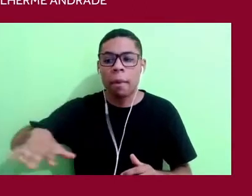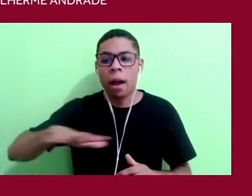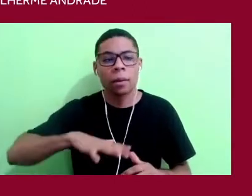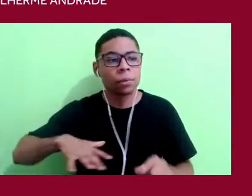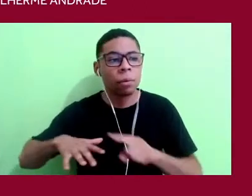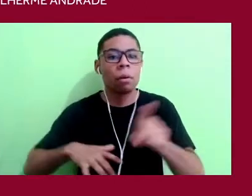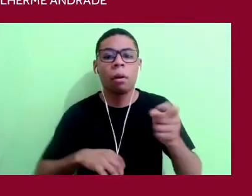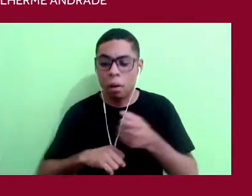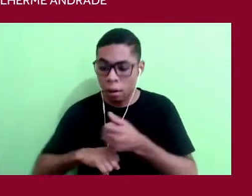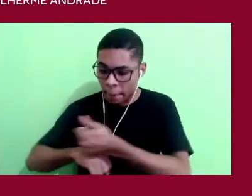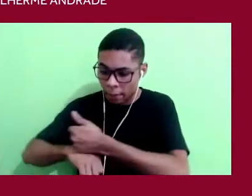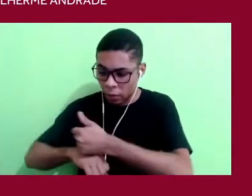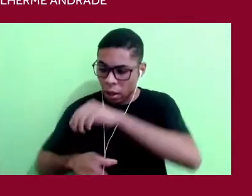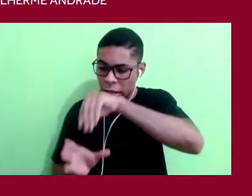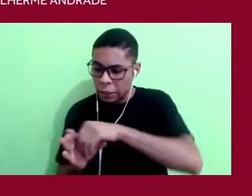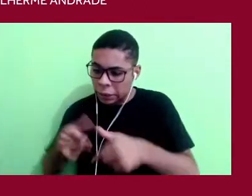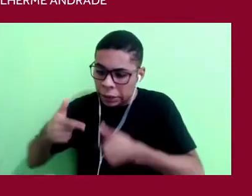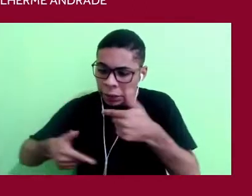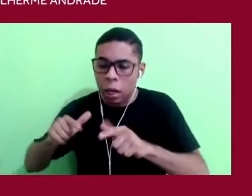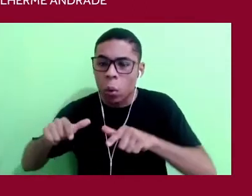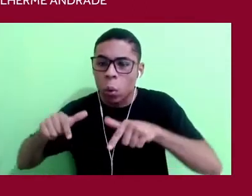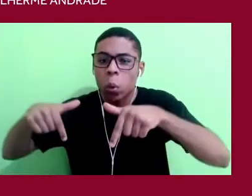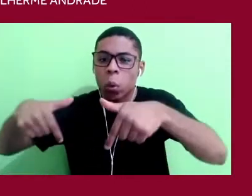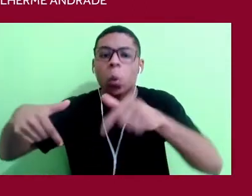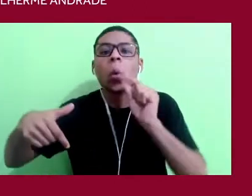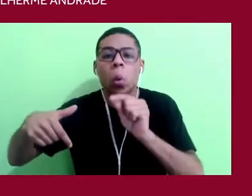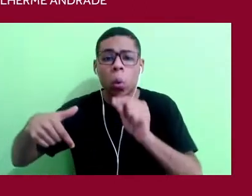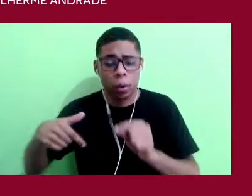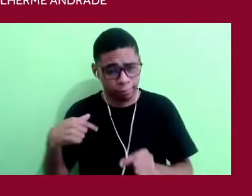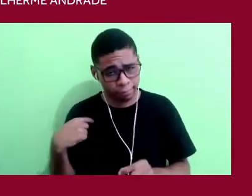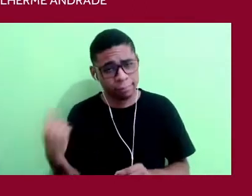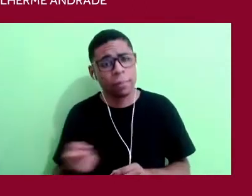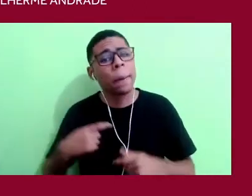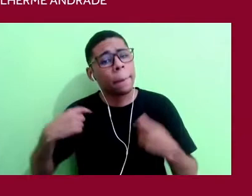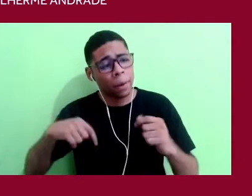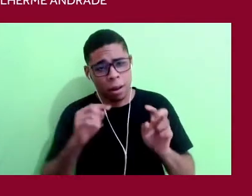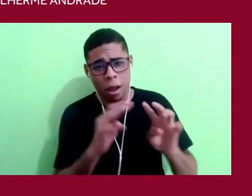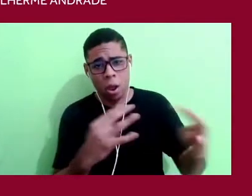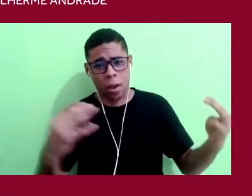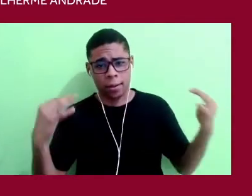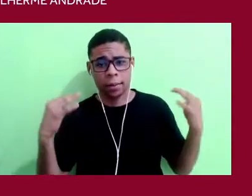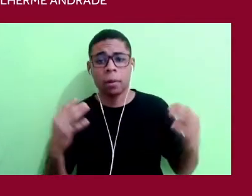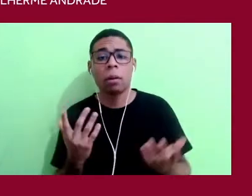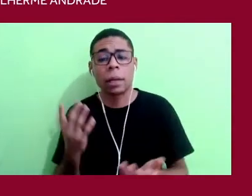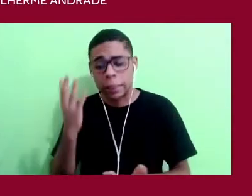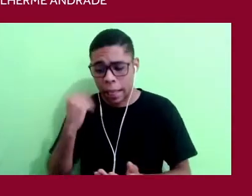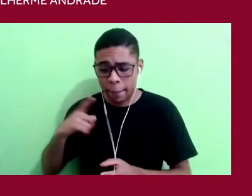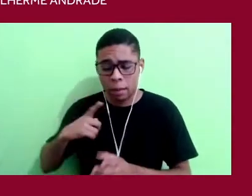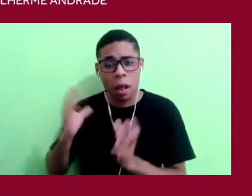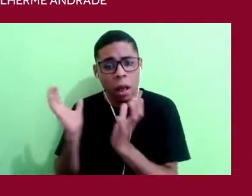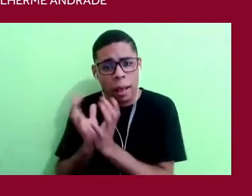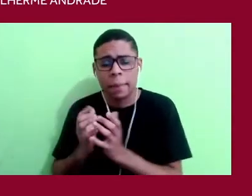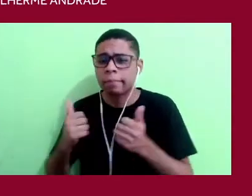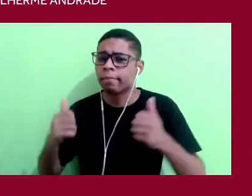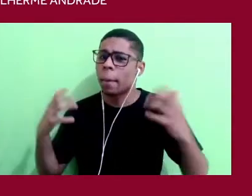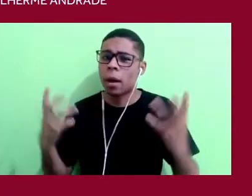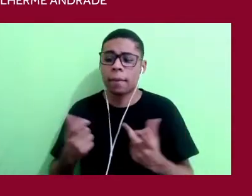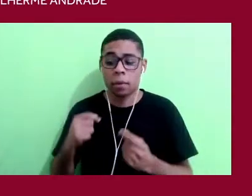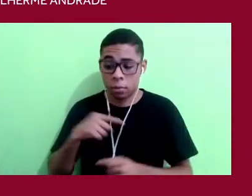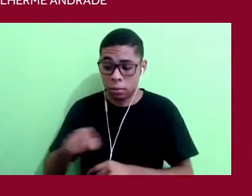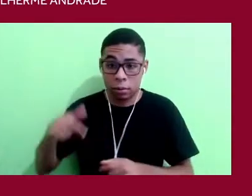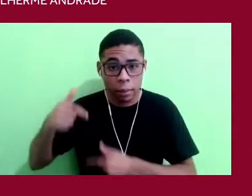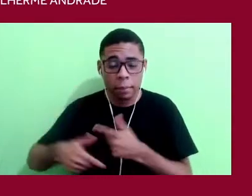estão executando ali dentro, porque a gente sabe que temos equipes maravilhosas dentro das bibliotecas, fazendo trabalhos